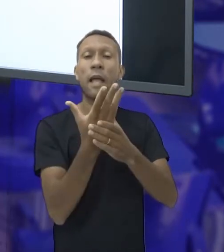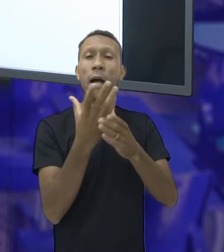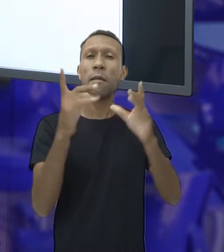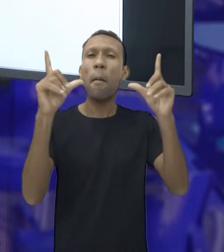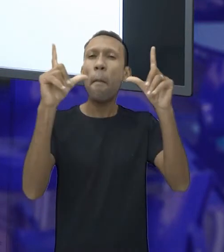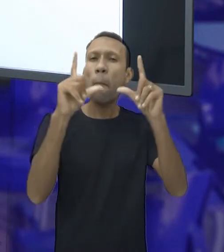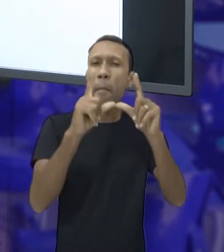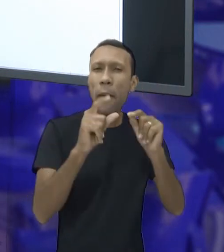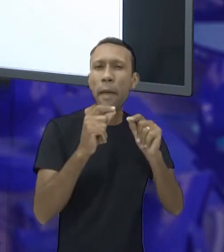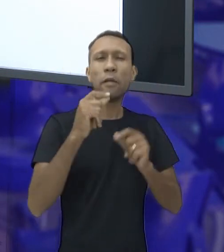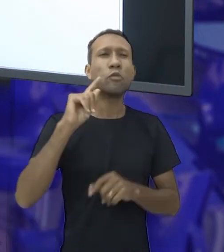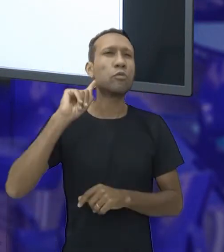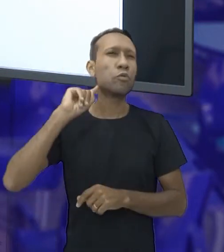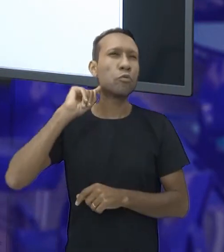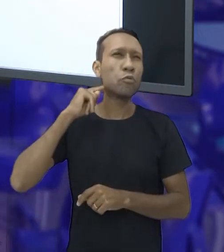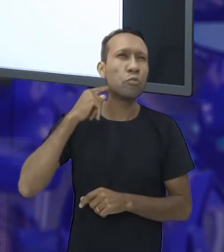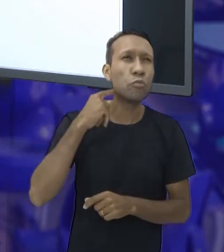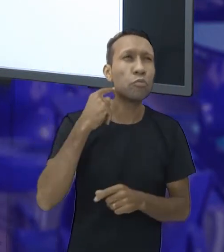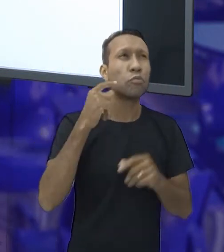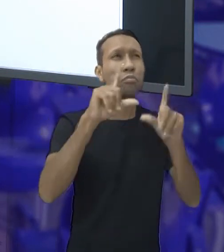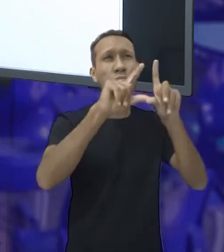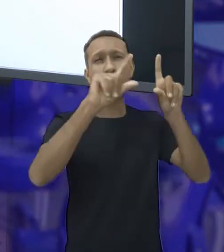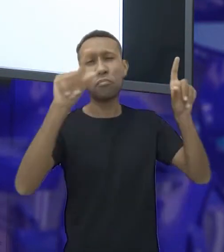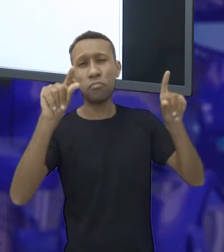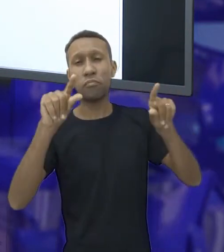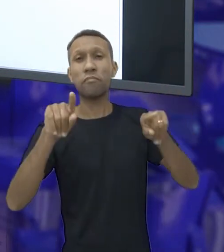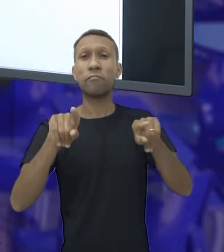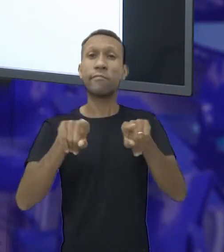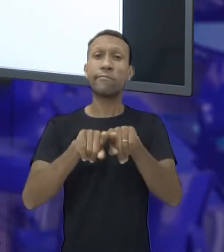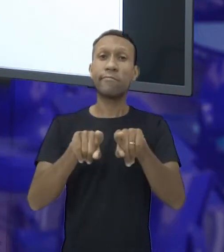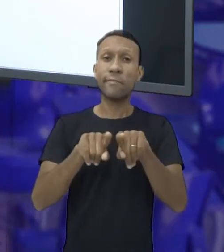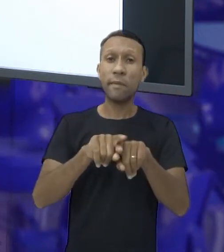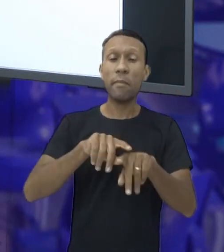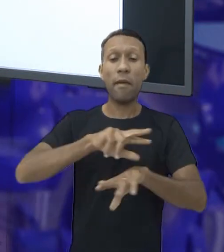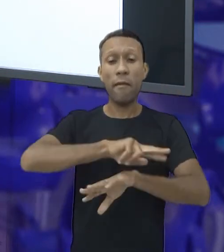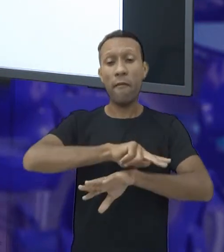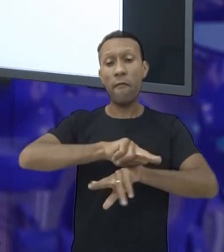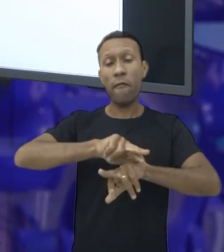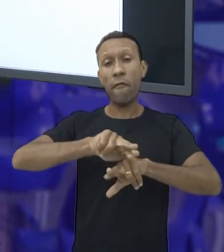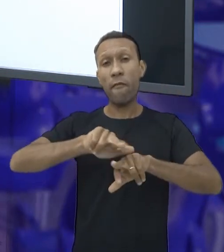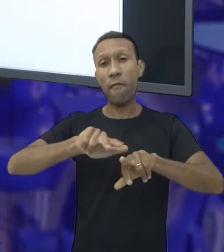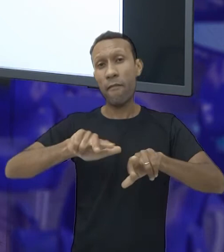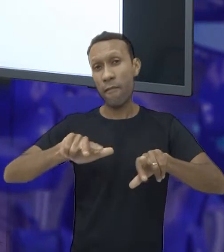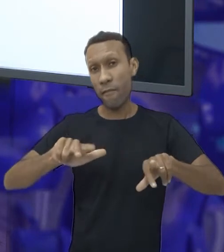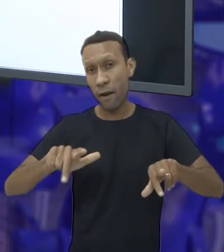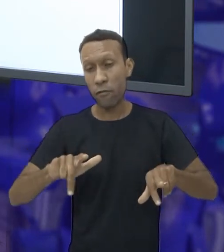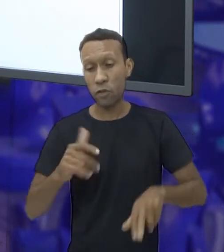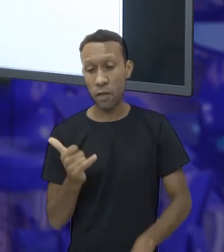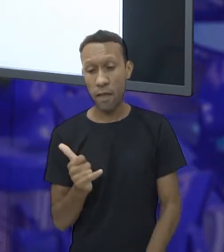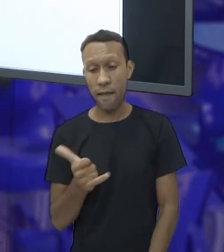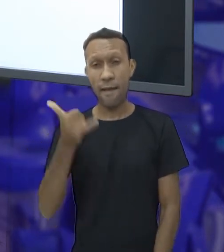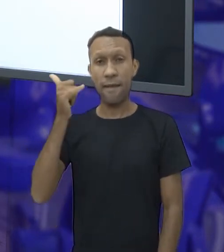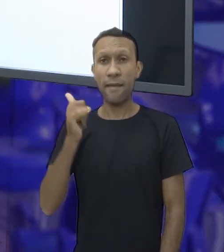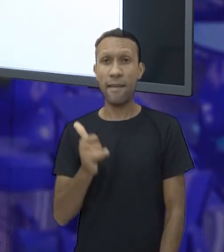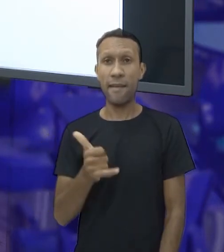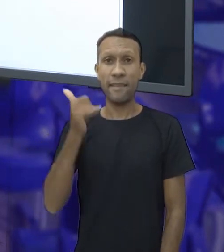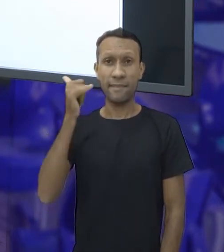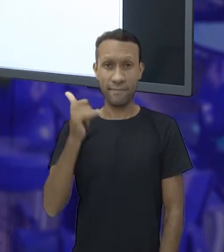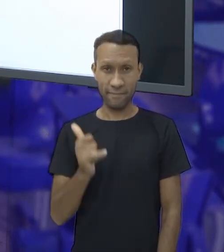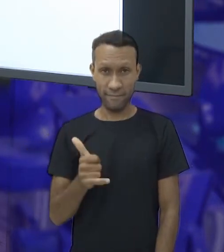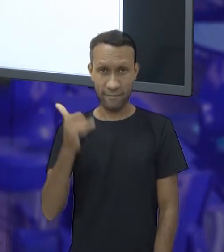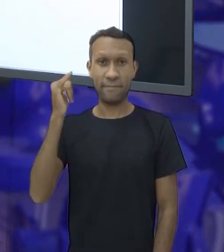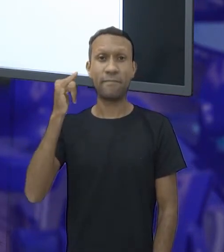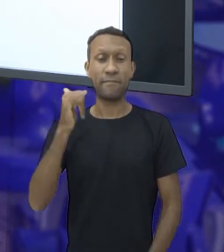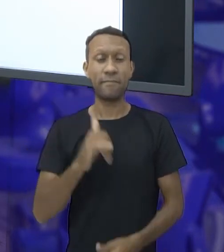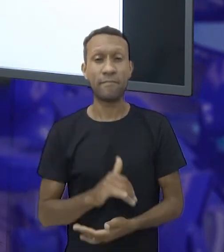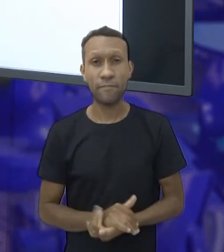enormes fontes de energia e as mais variadas possíveis. Não só o carvão mineral, que desde a